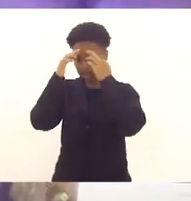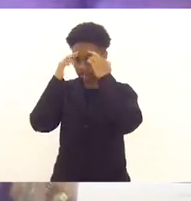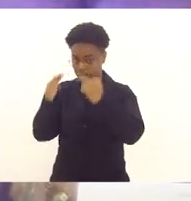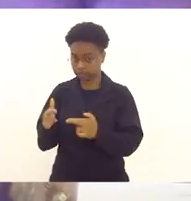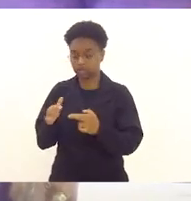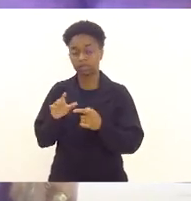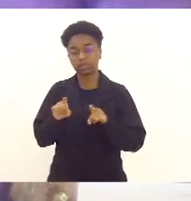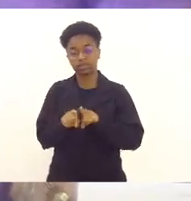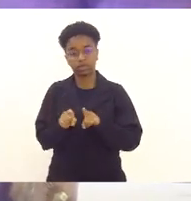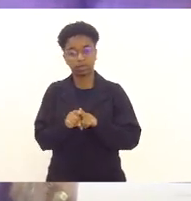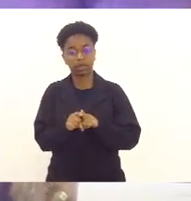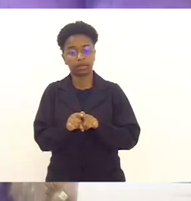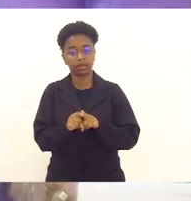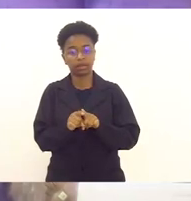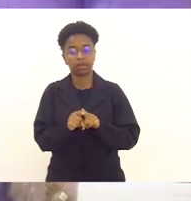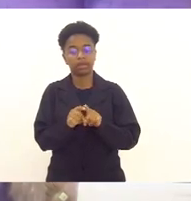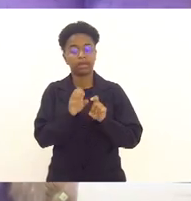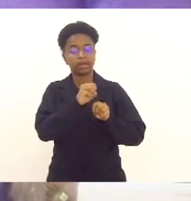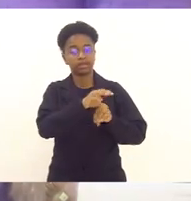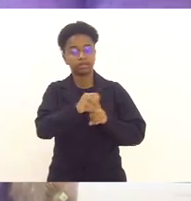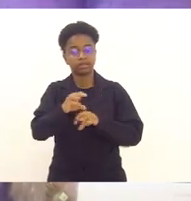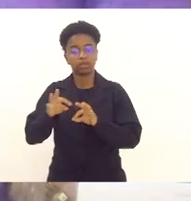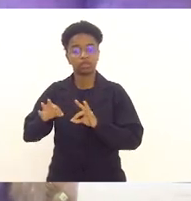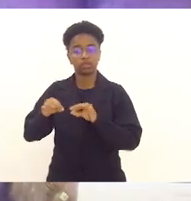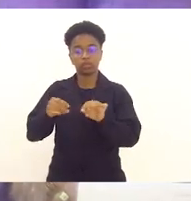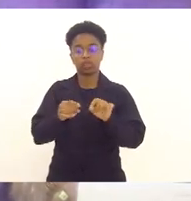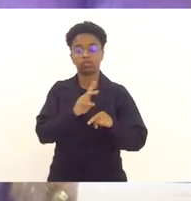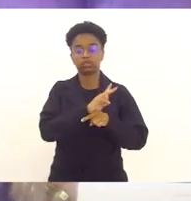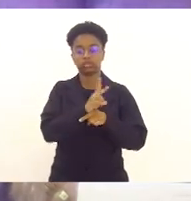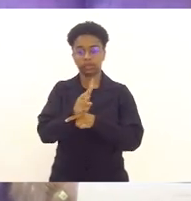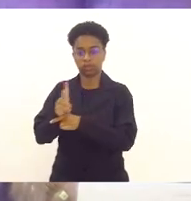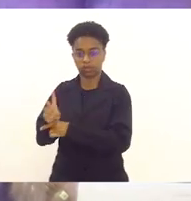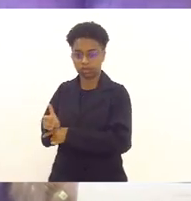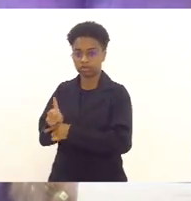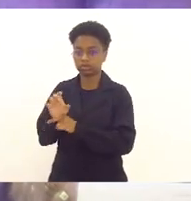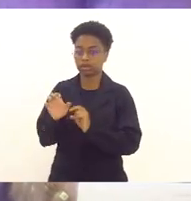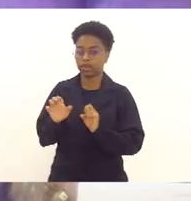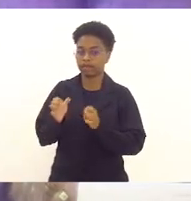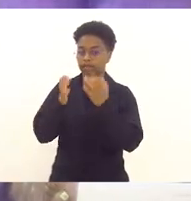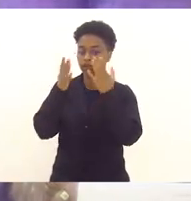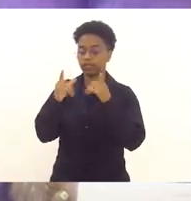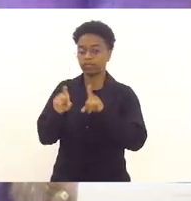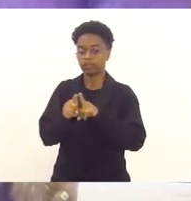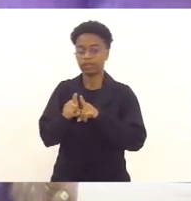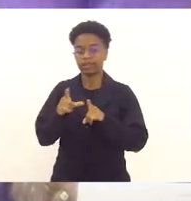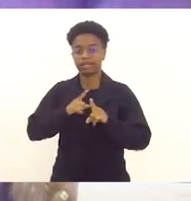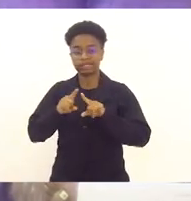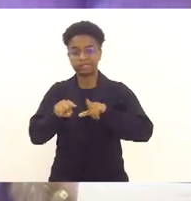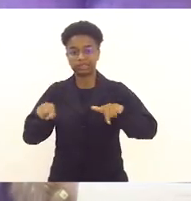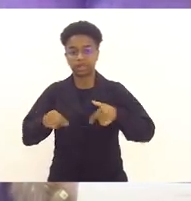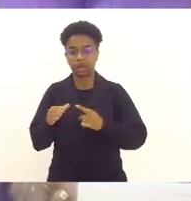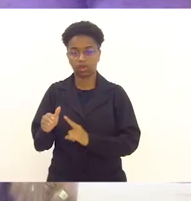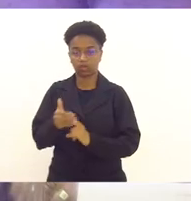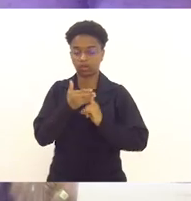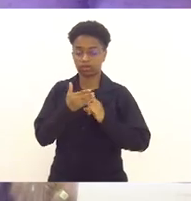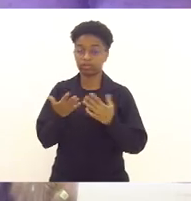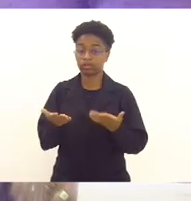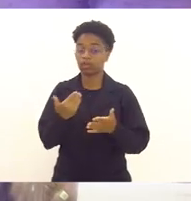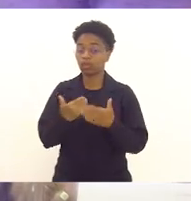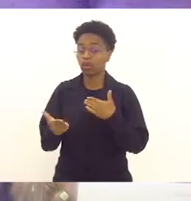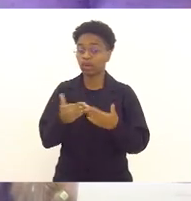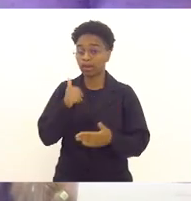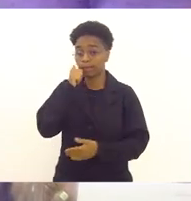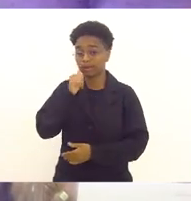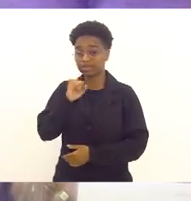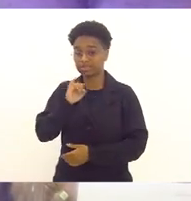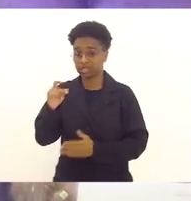os seguranças da daquele daquele evento e entrando com uma sala de acolhimento então qualquer mulher vítima